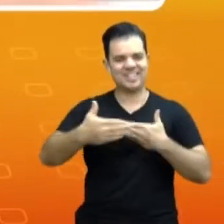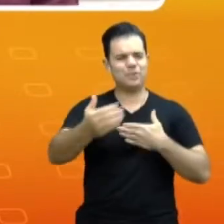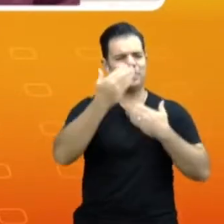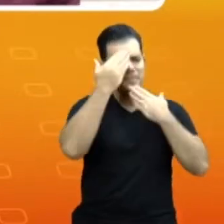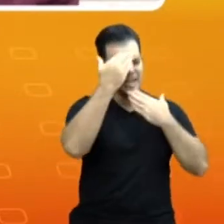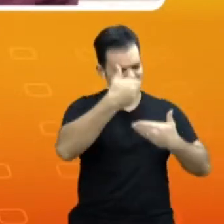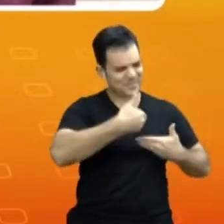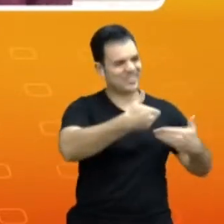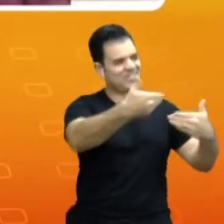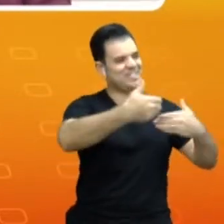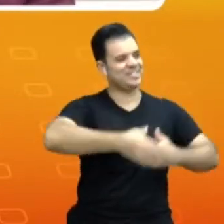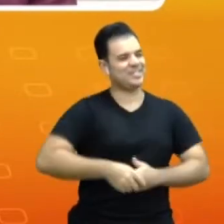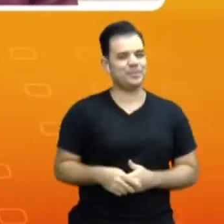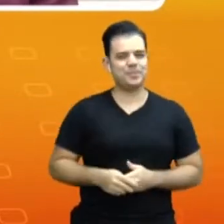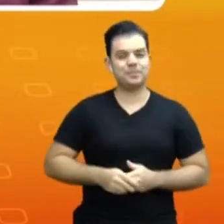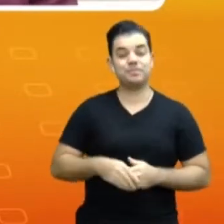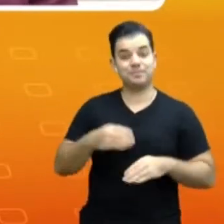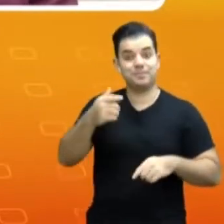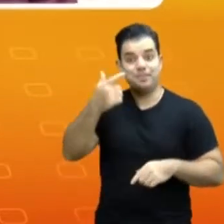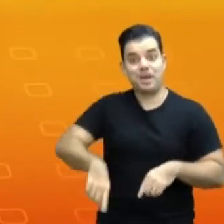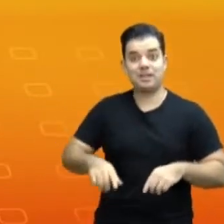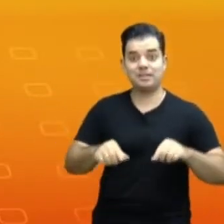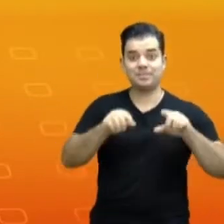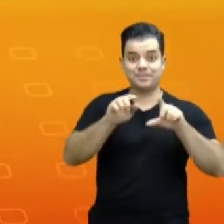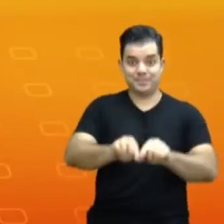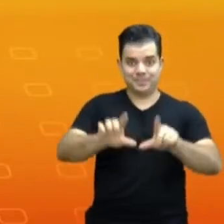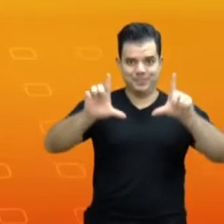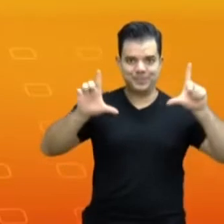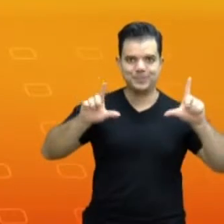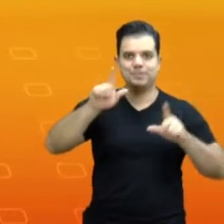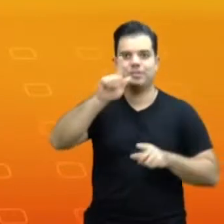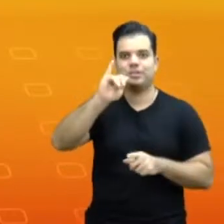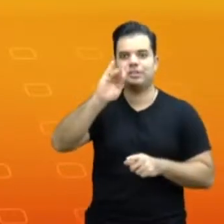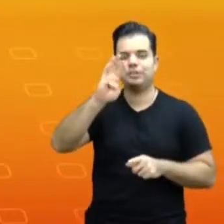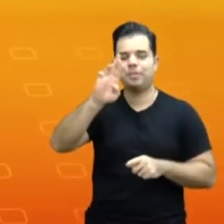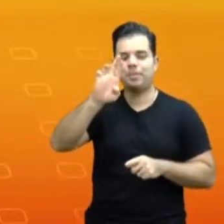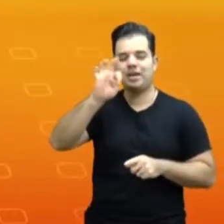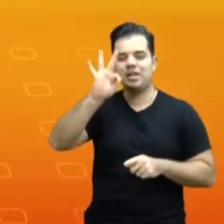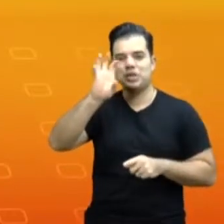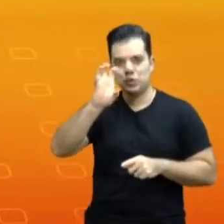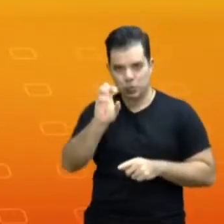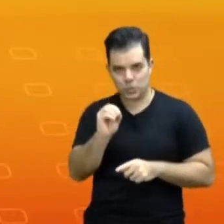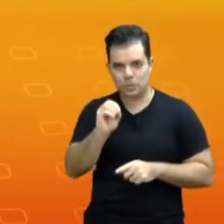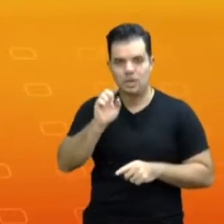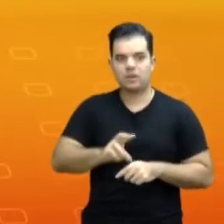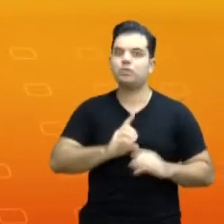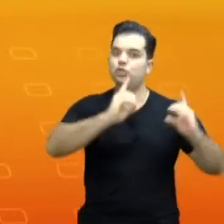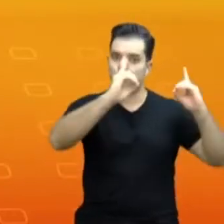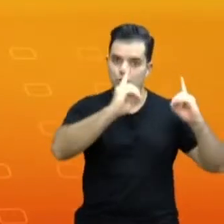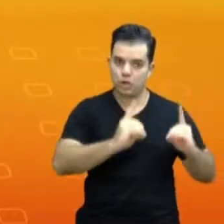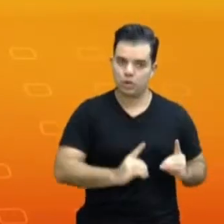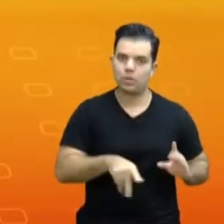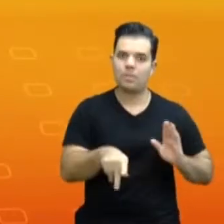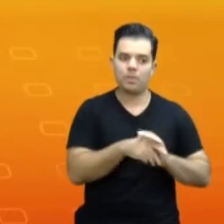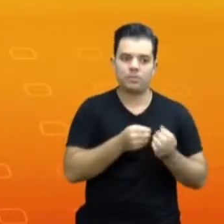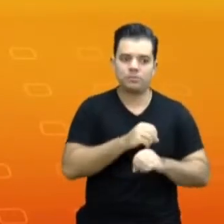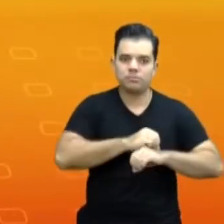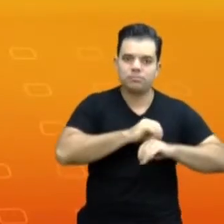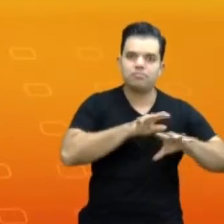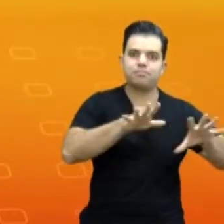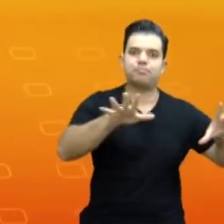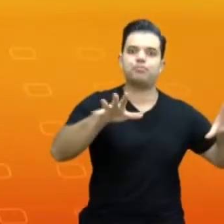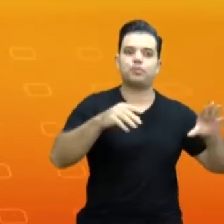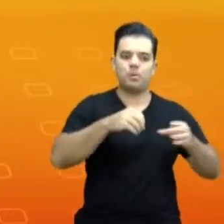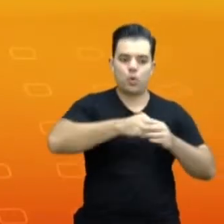Obrigado pelo convite. O Gilberto Castanon também está aqui com a gente, diretor de distribuição de conteúdo do Grupo